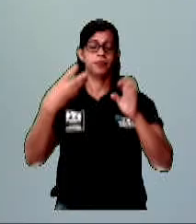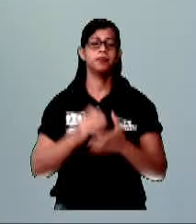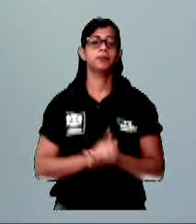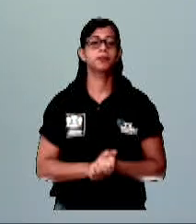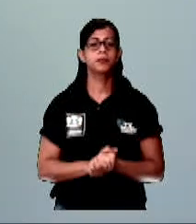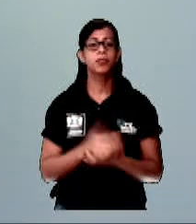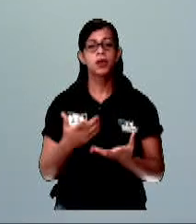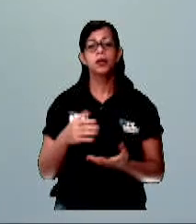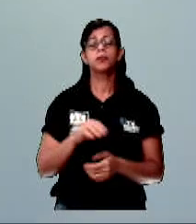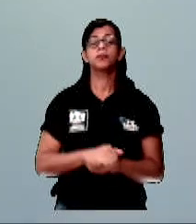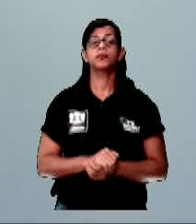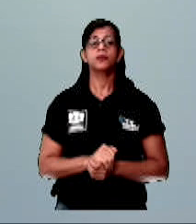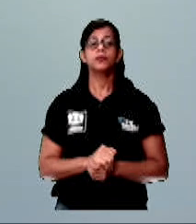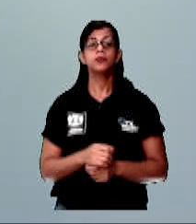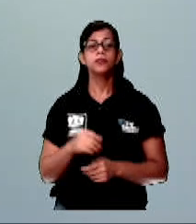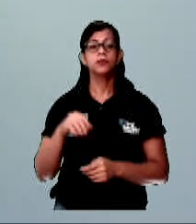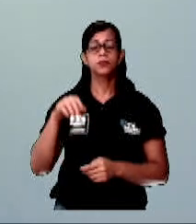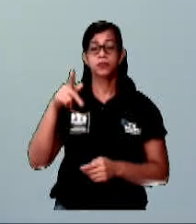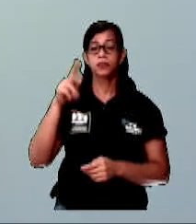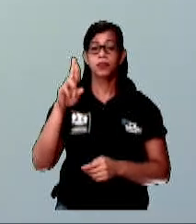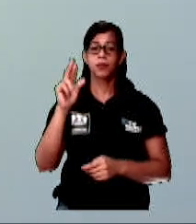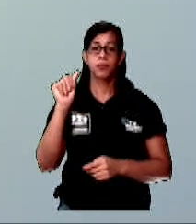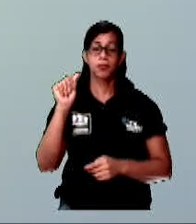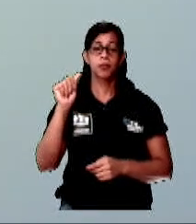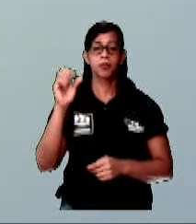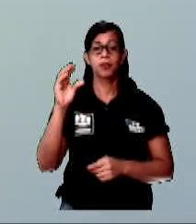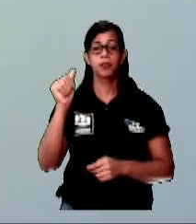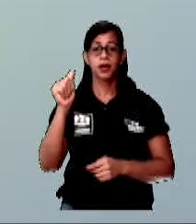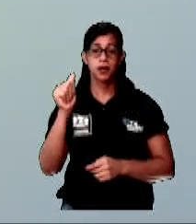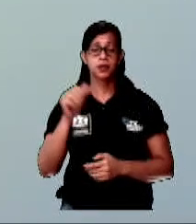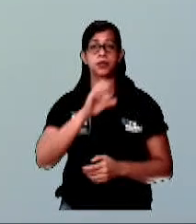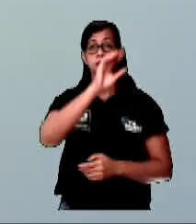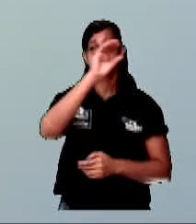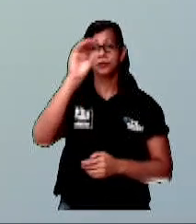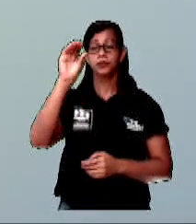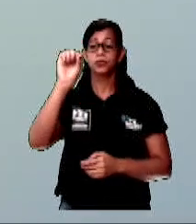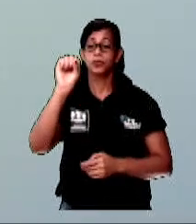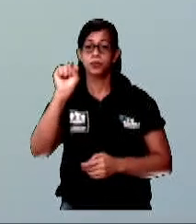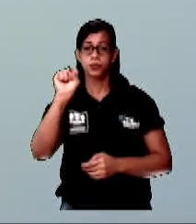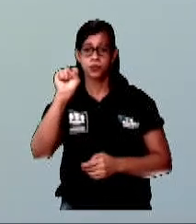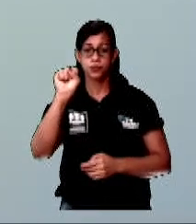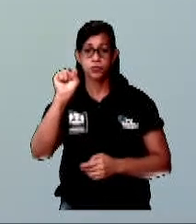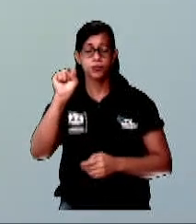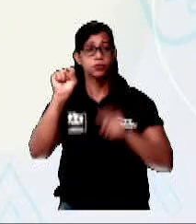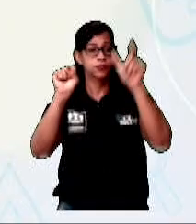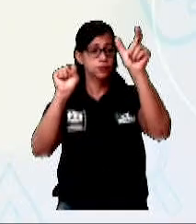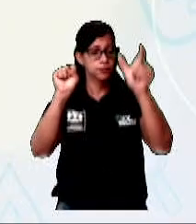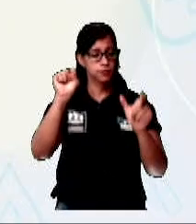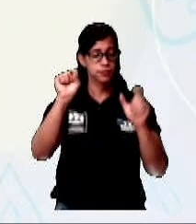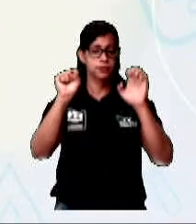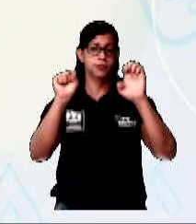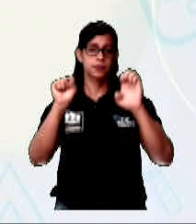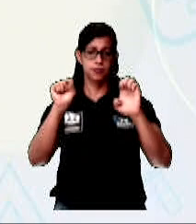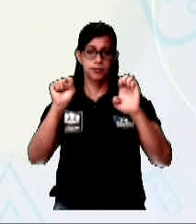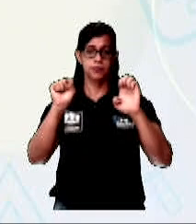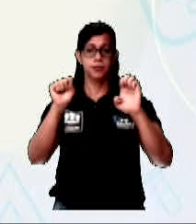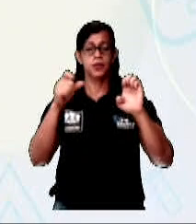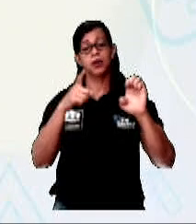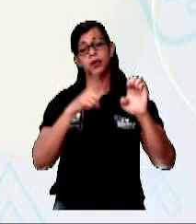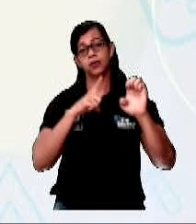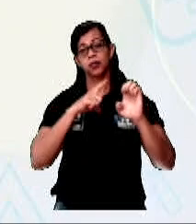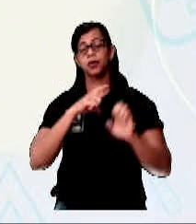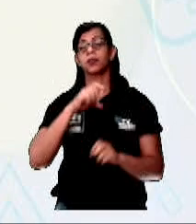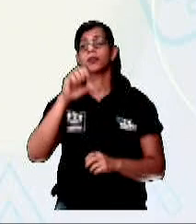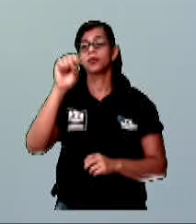por último a praça. A praça ela vai estar ó, no número 8 e na letra E. Então a gente tem um ponto